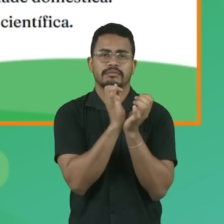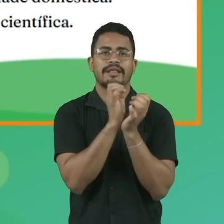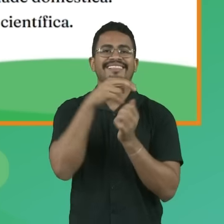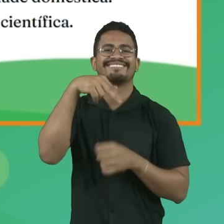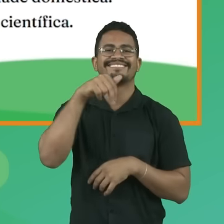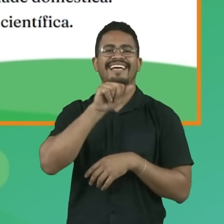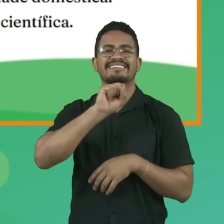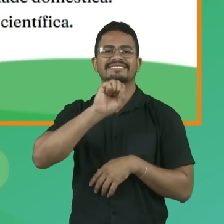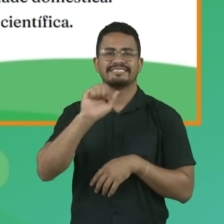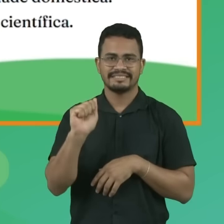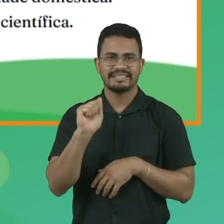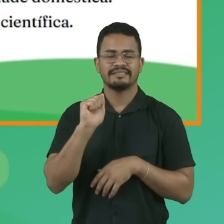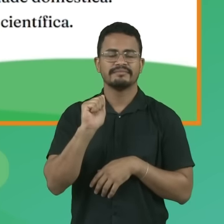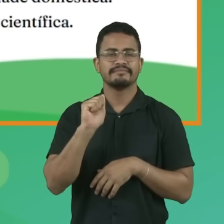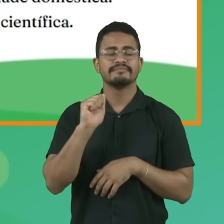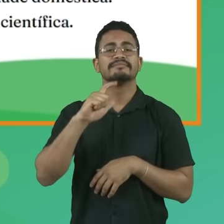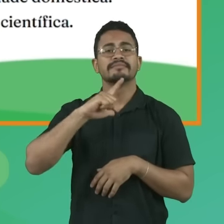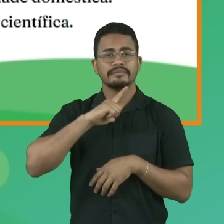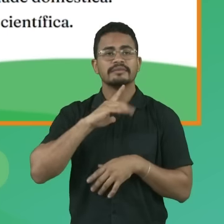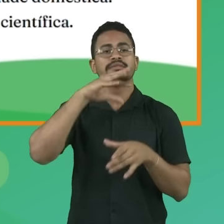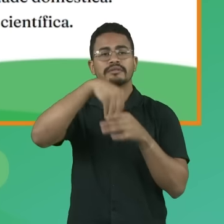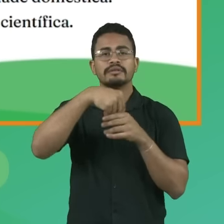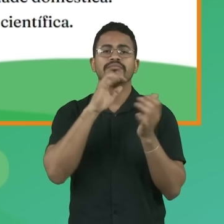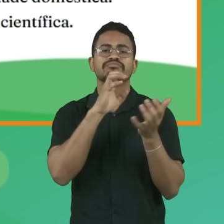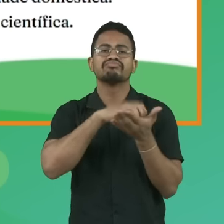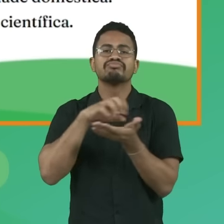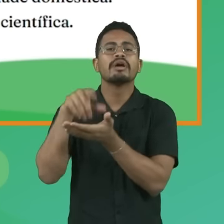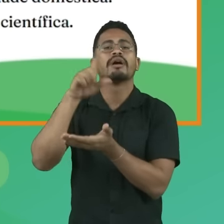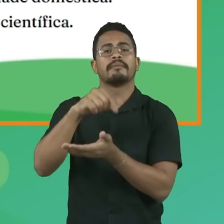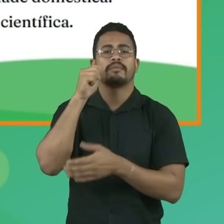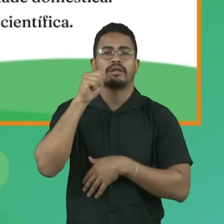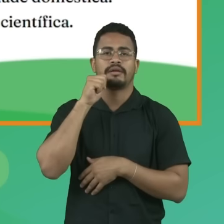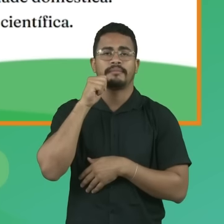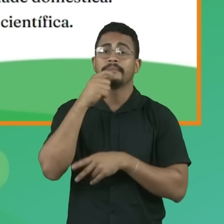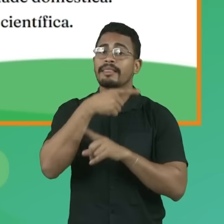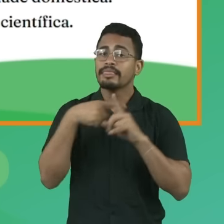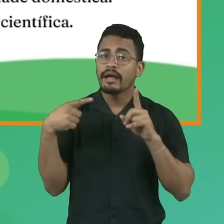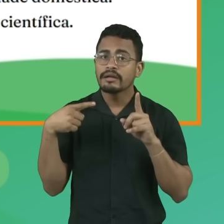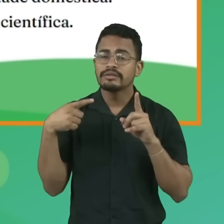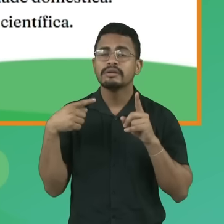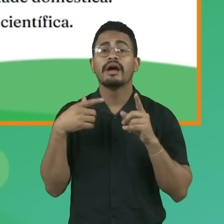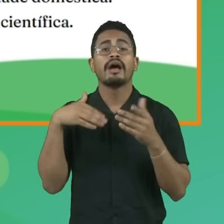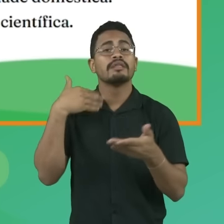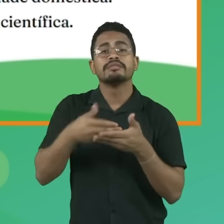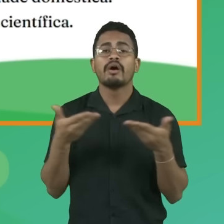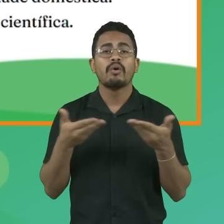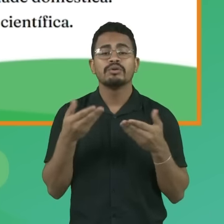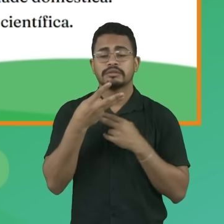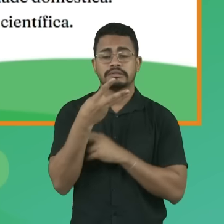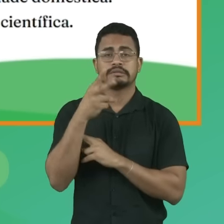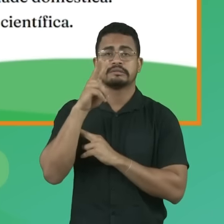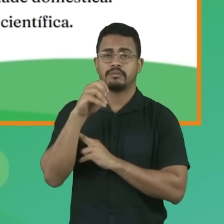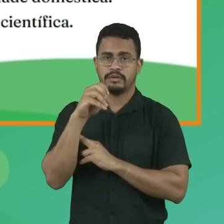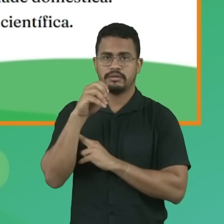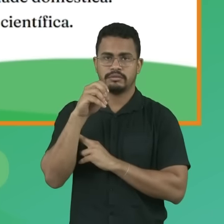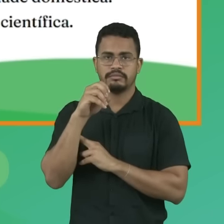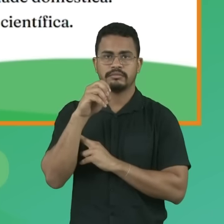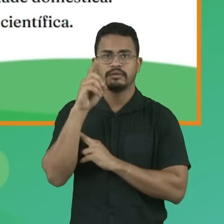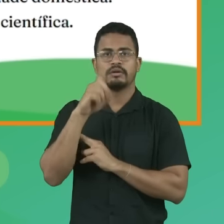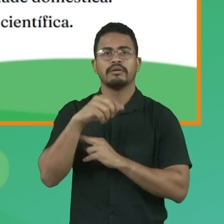Metade da nova equipe da NASA. Muita gente. Até hoje, cerca de 350 astronautas americanos